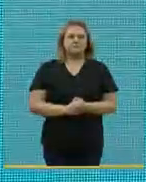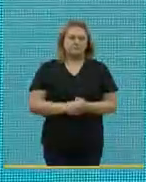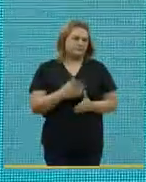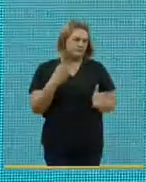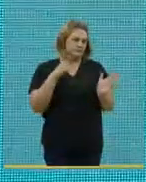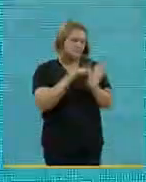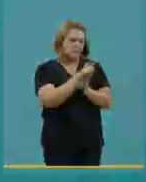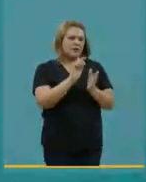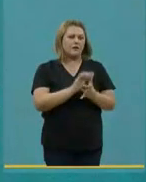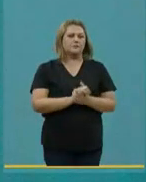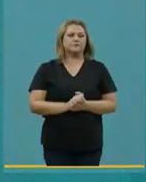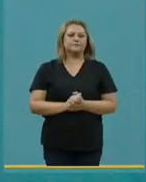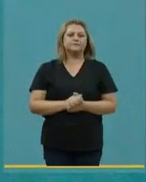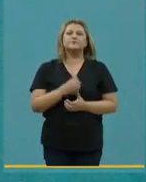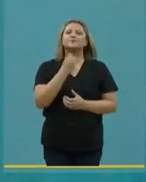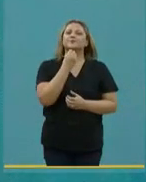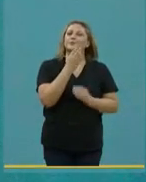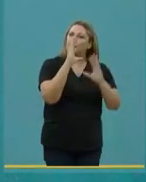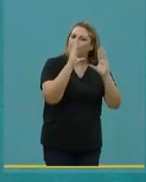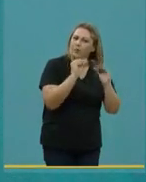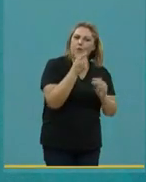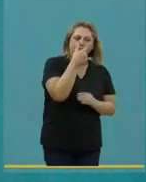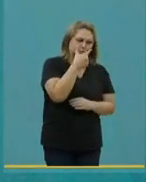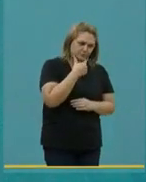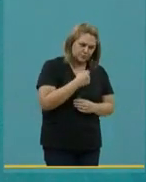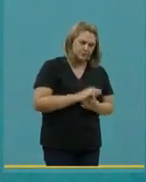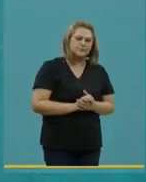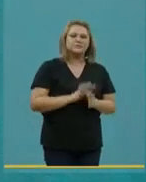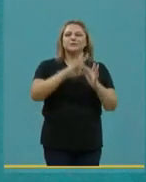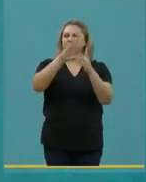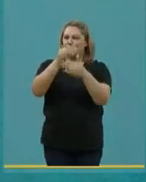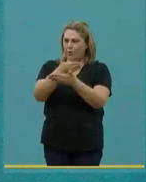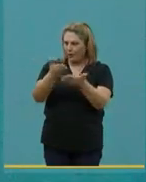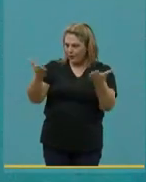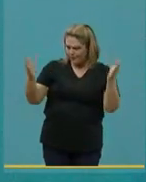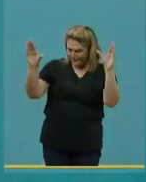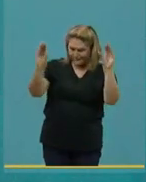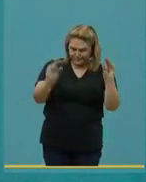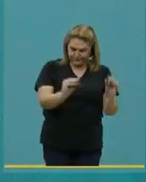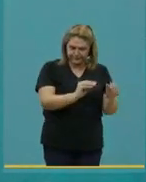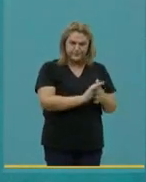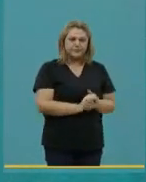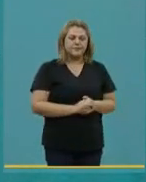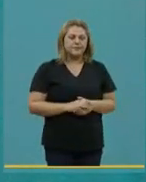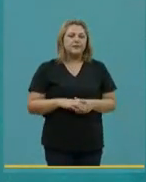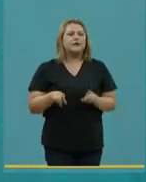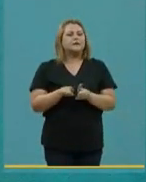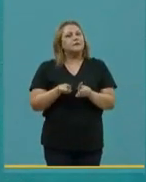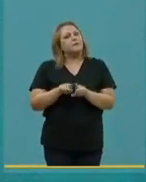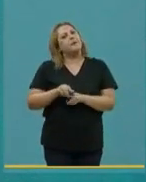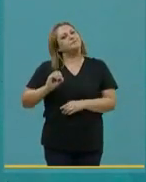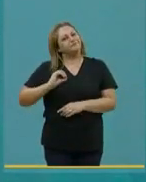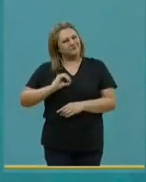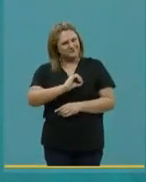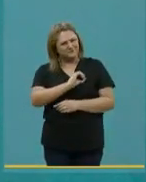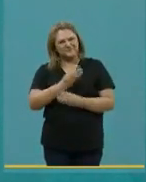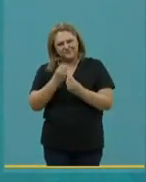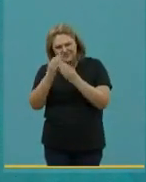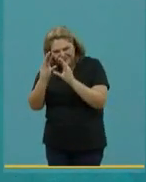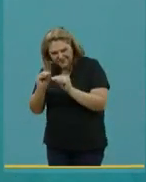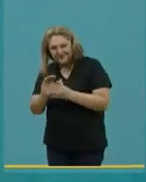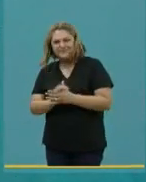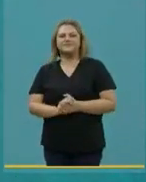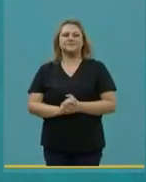em sua pergunta boa noite e jeremy boa noite a todos também a candidata marina é sobre